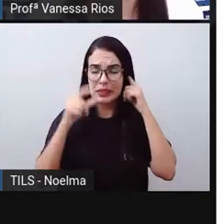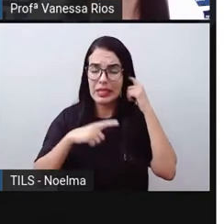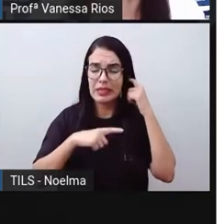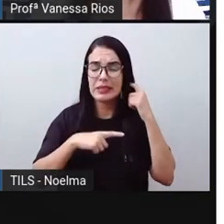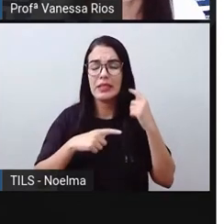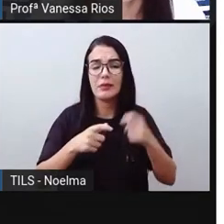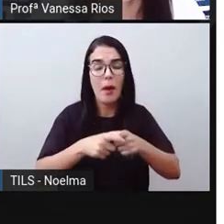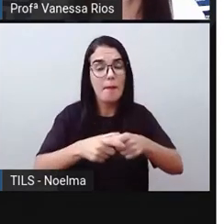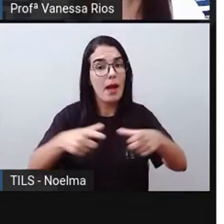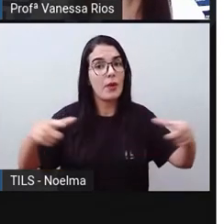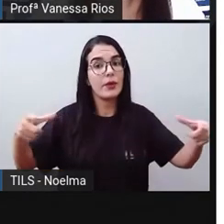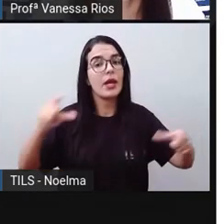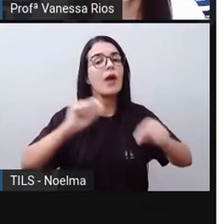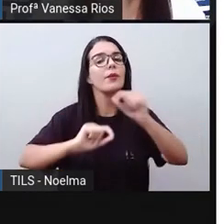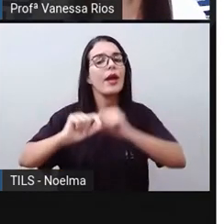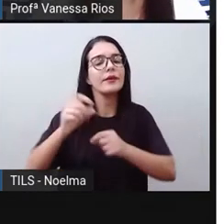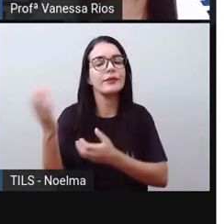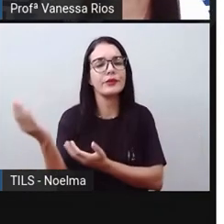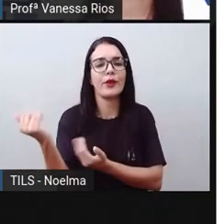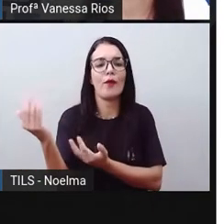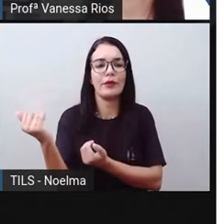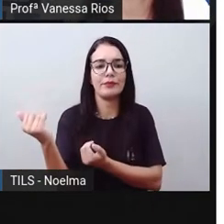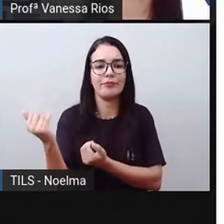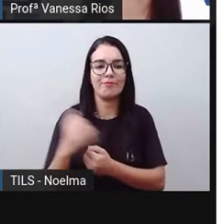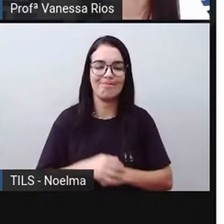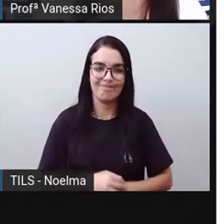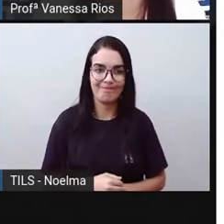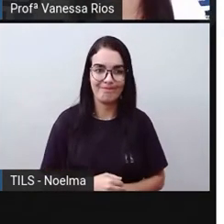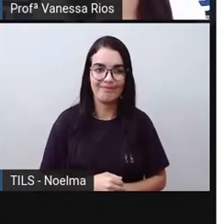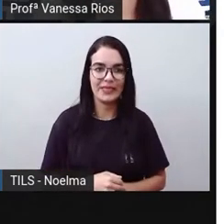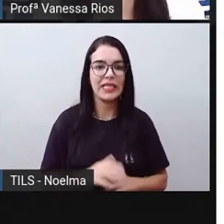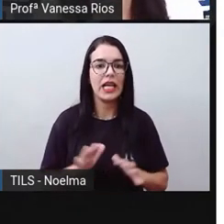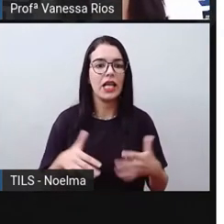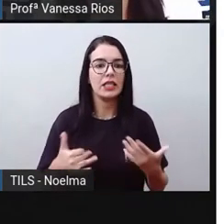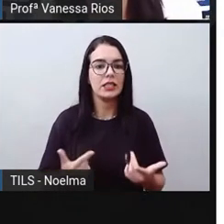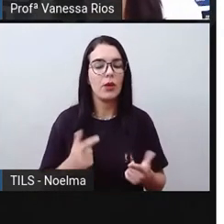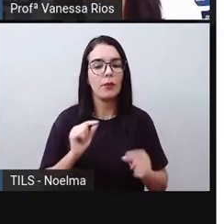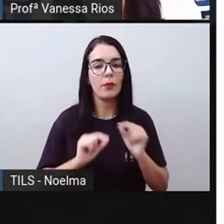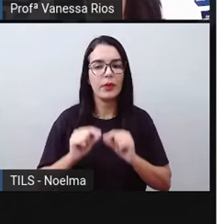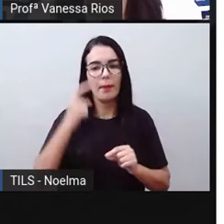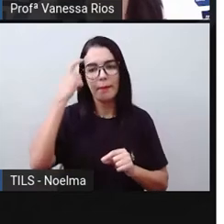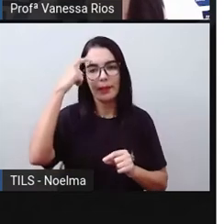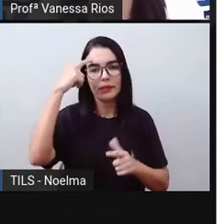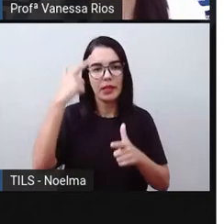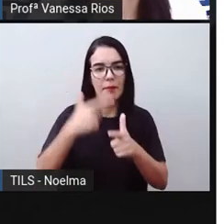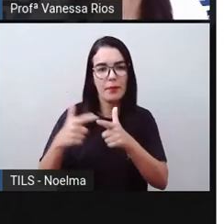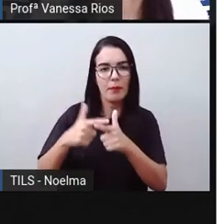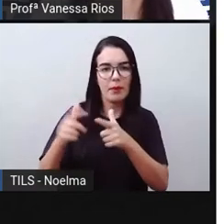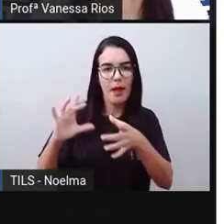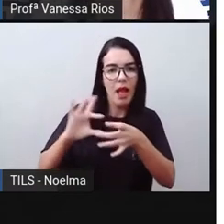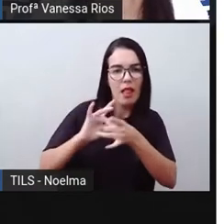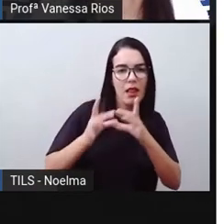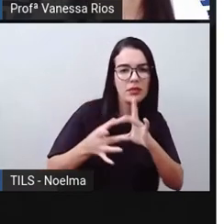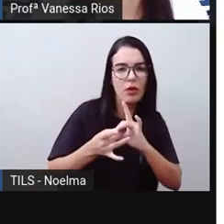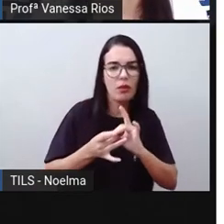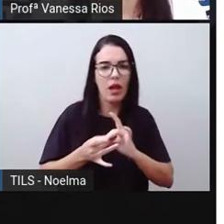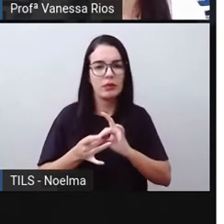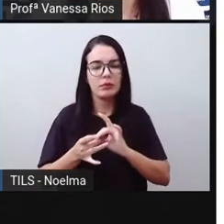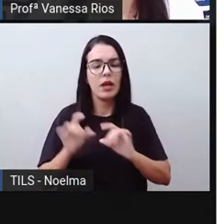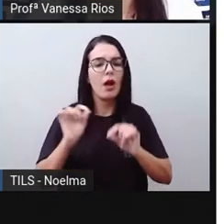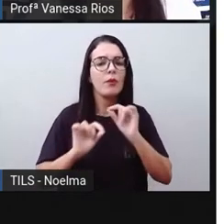são jovens. E se pensa aí muito que esses problemas estão relacionados mais